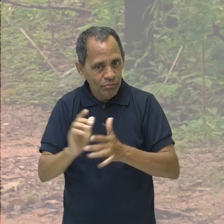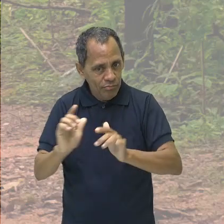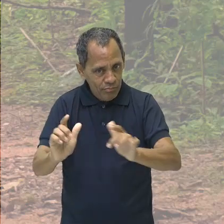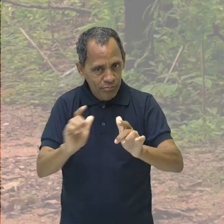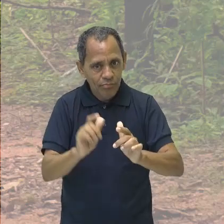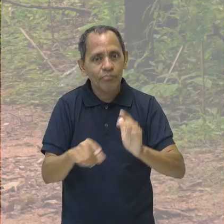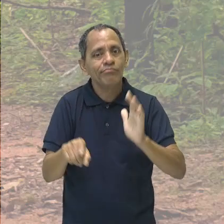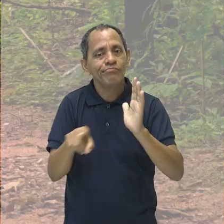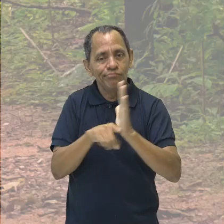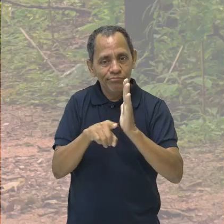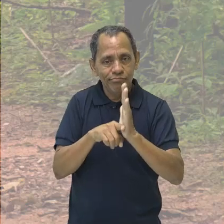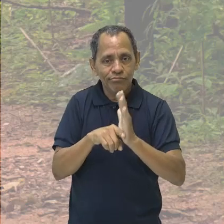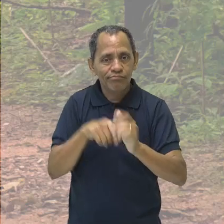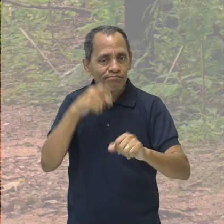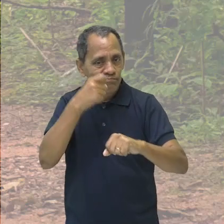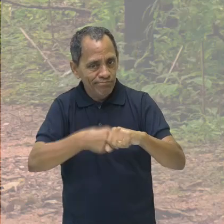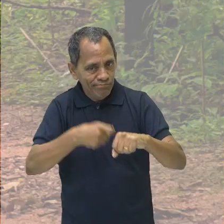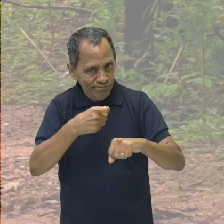propriedades